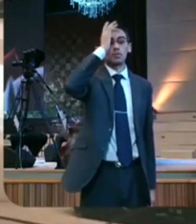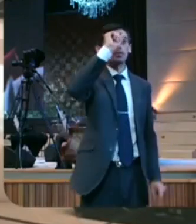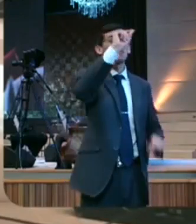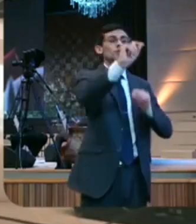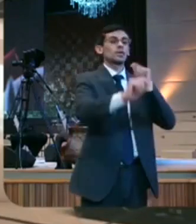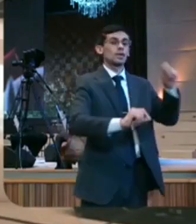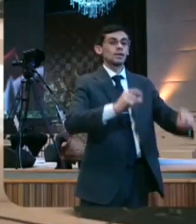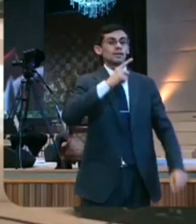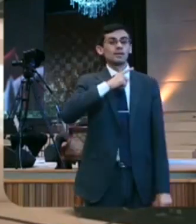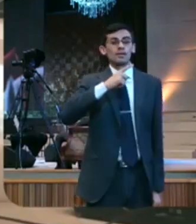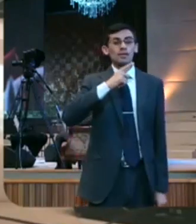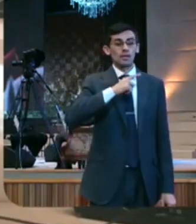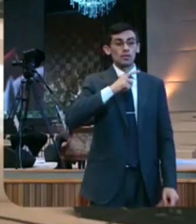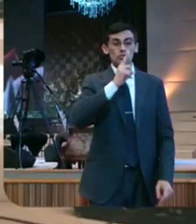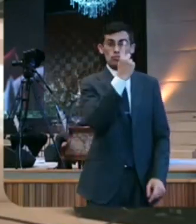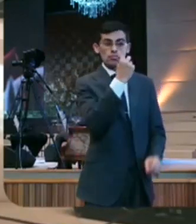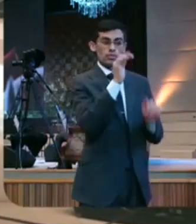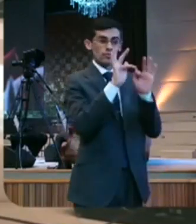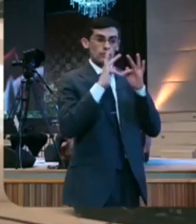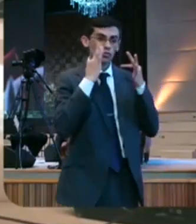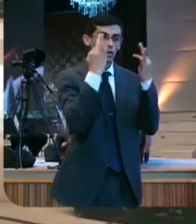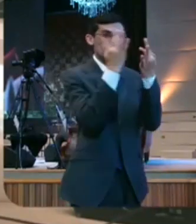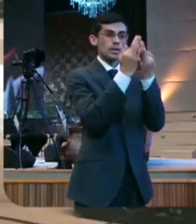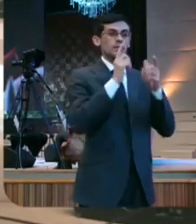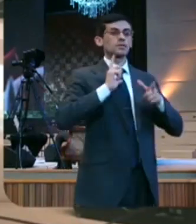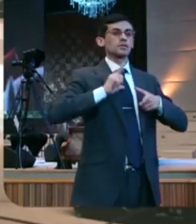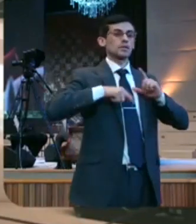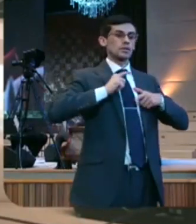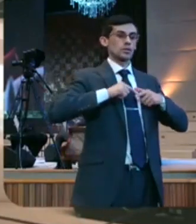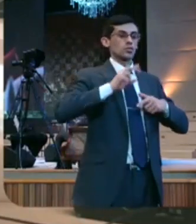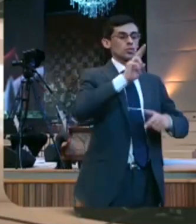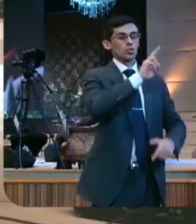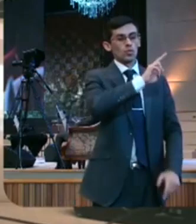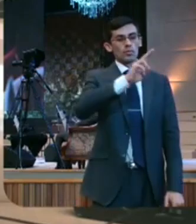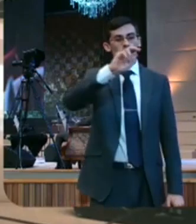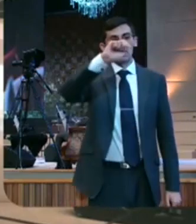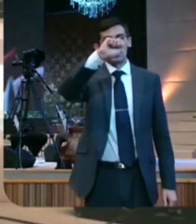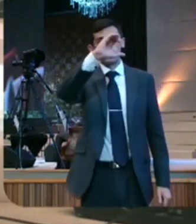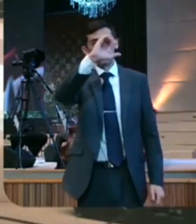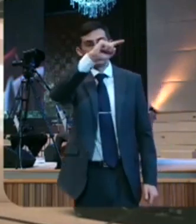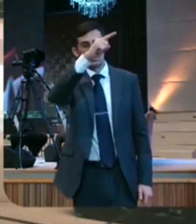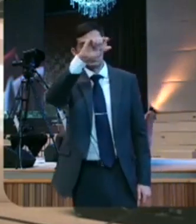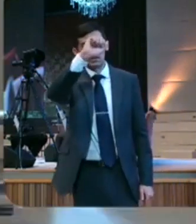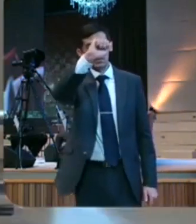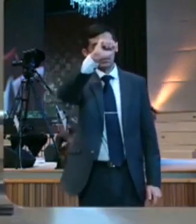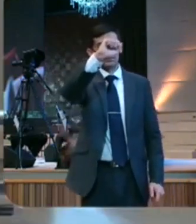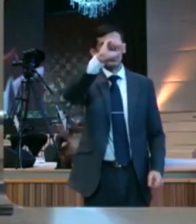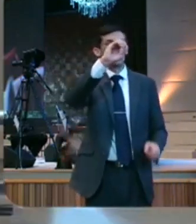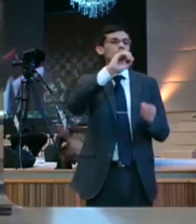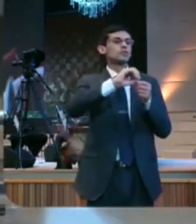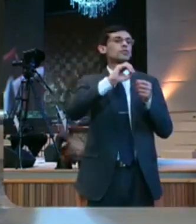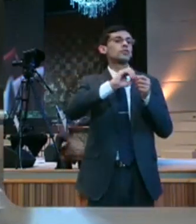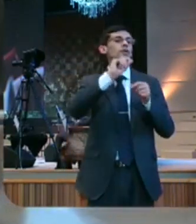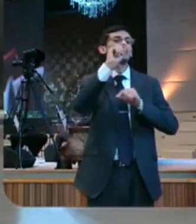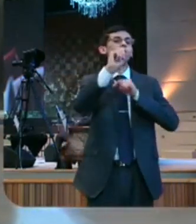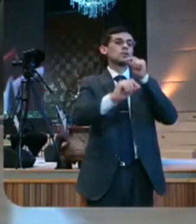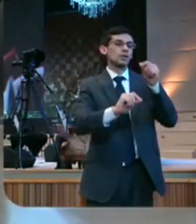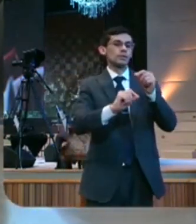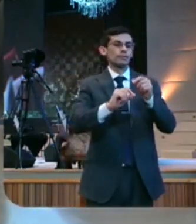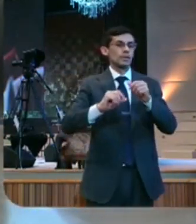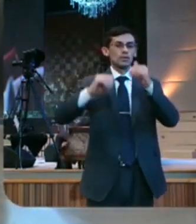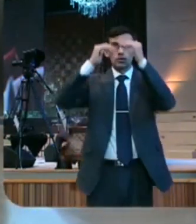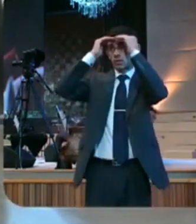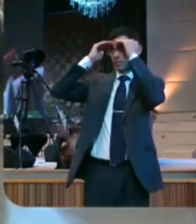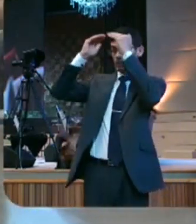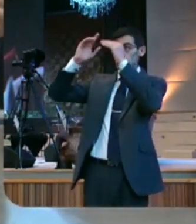uma família de Israel, a família de Acã, que havia feito o que Deus disse para não